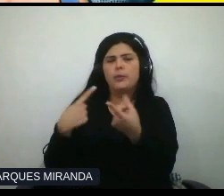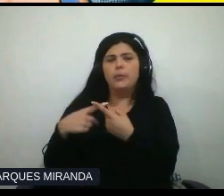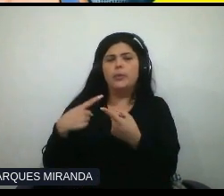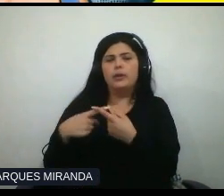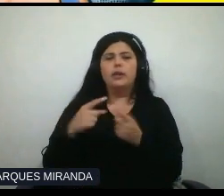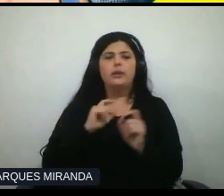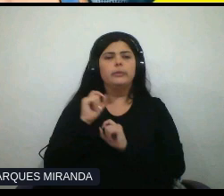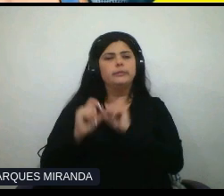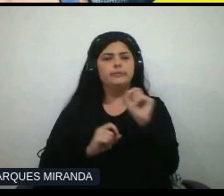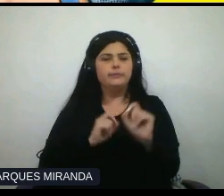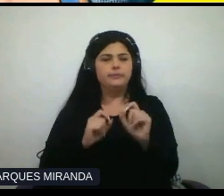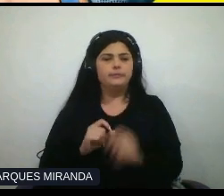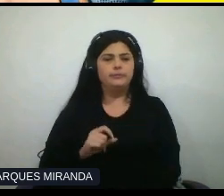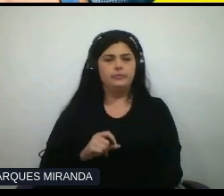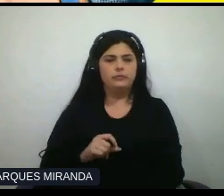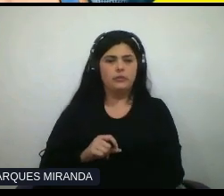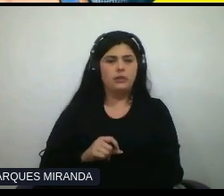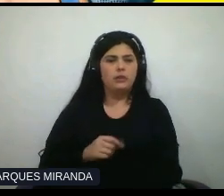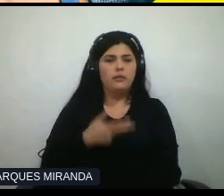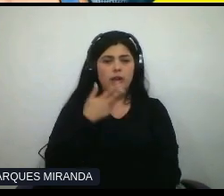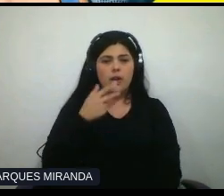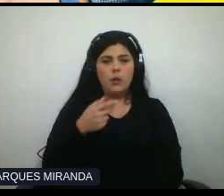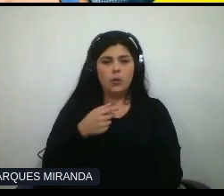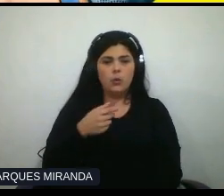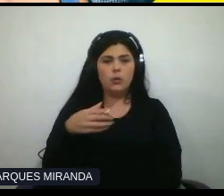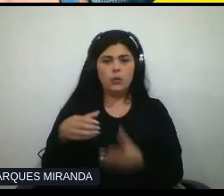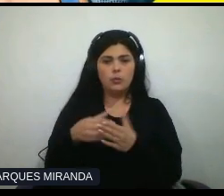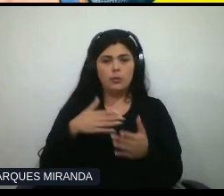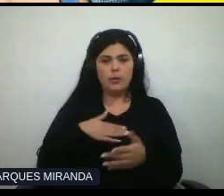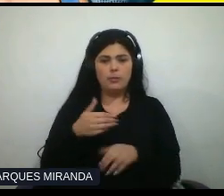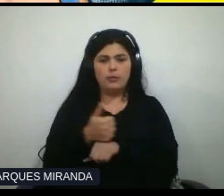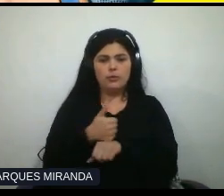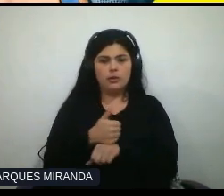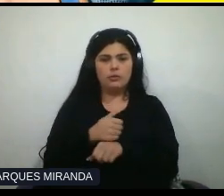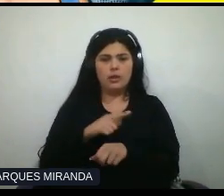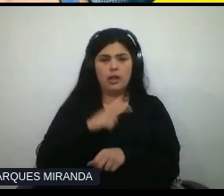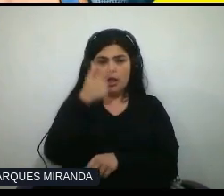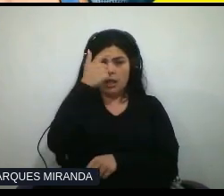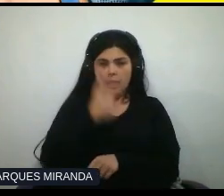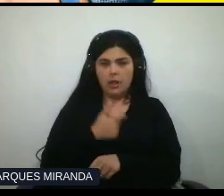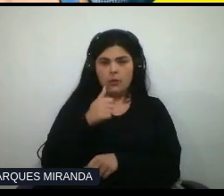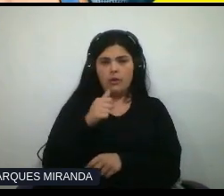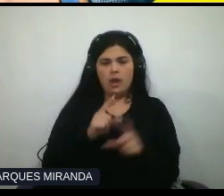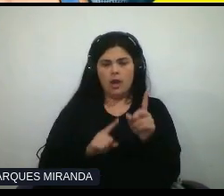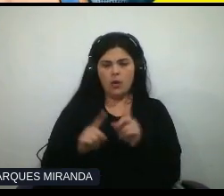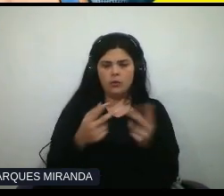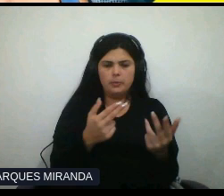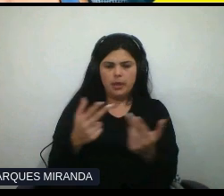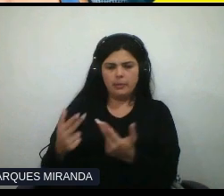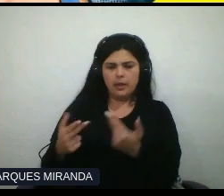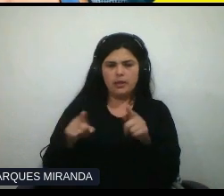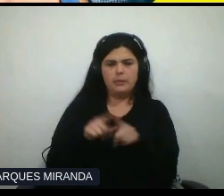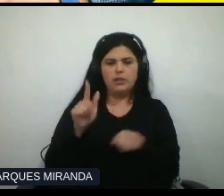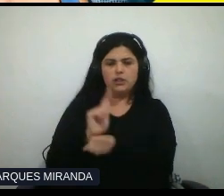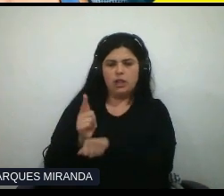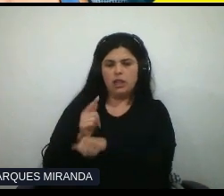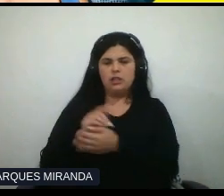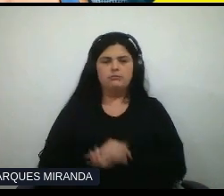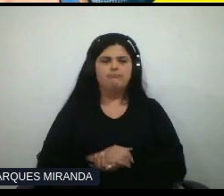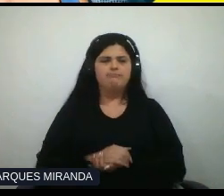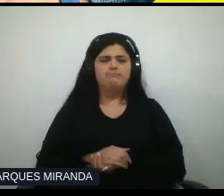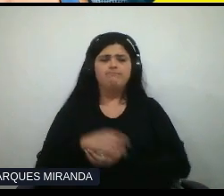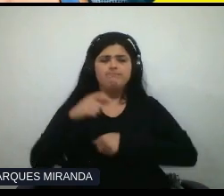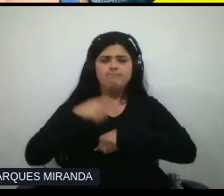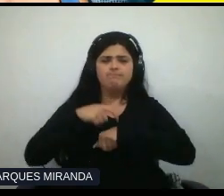seguinte, eu vou falar meu time. Meu time ali tem tem alguns pares, tem alguns gerentes. Na hora de abrir